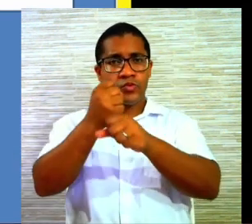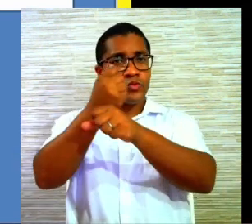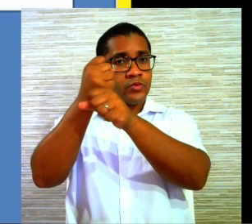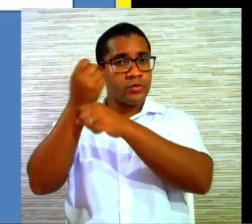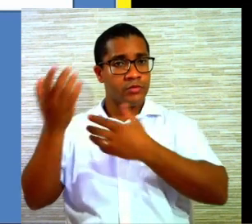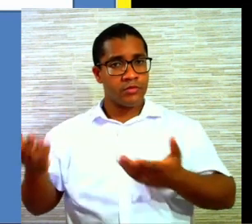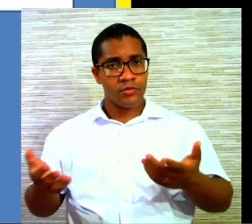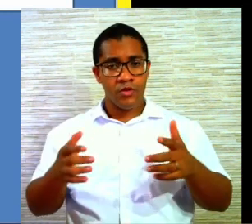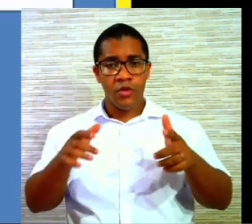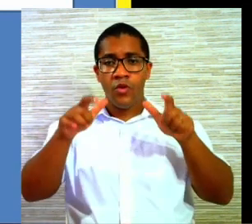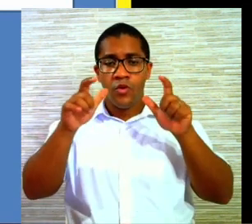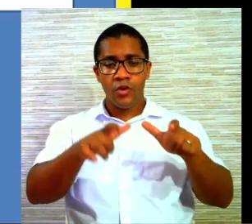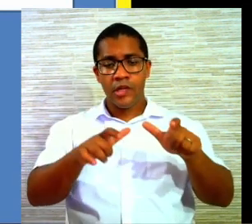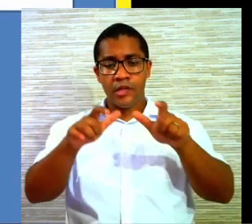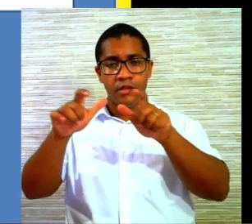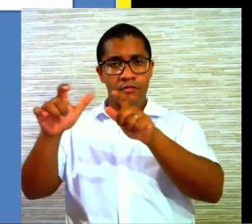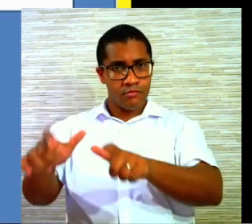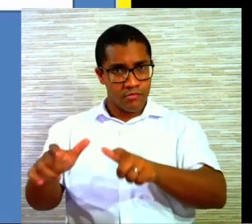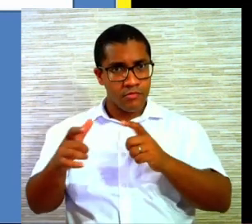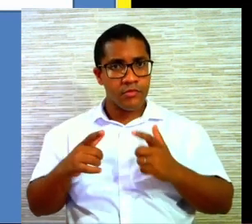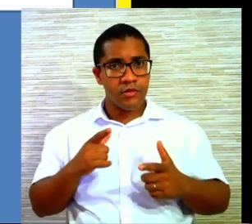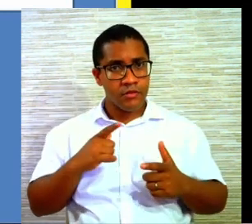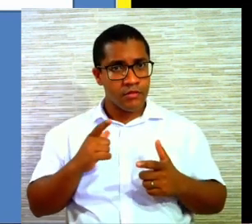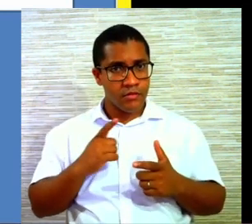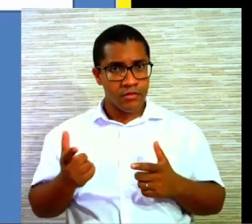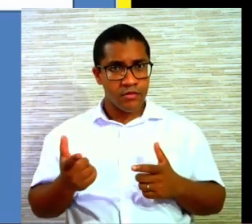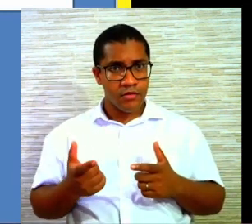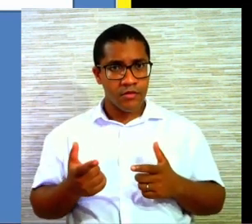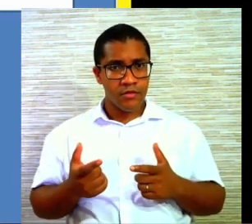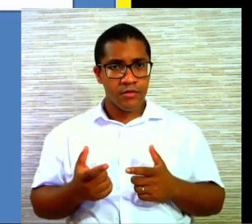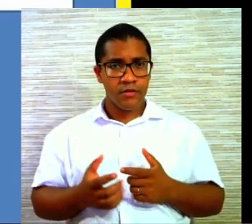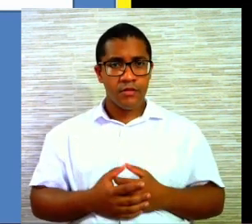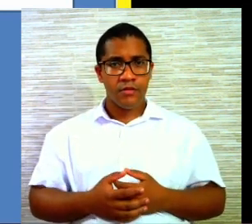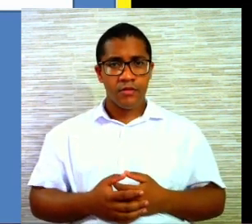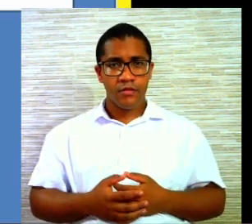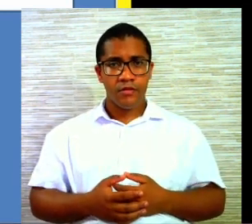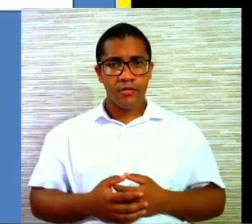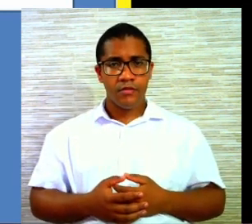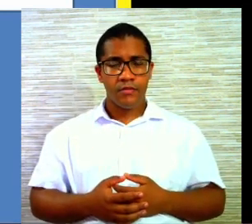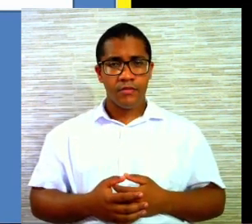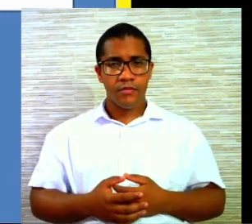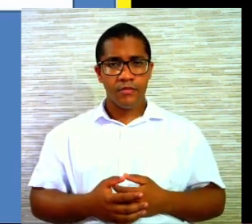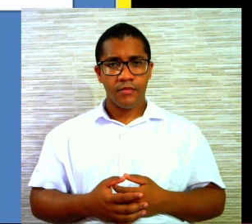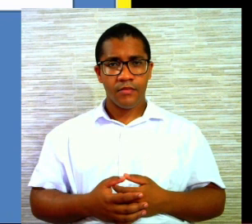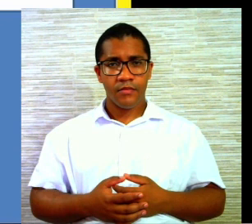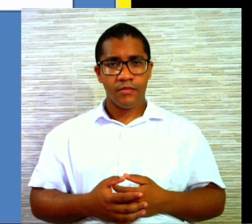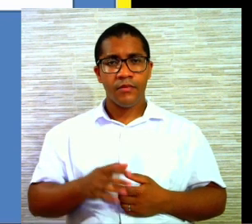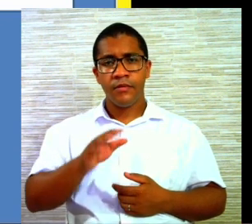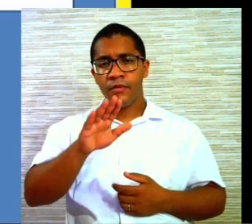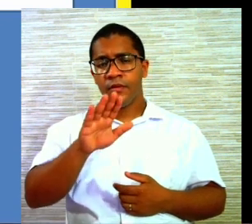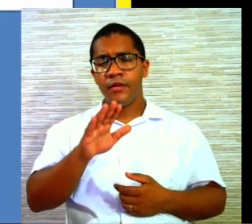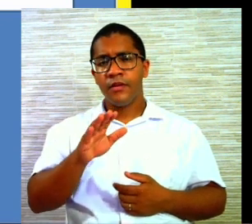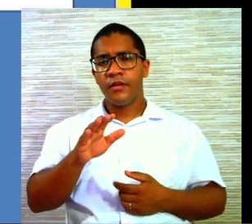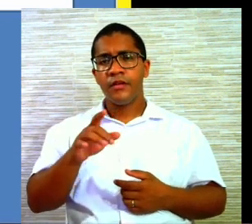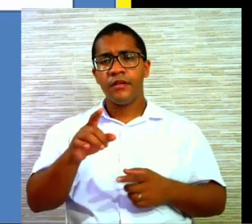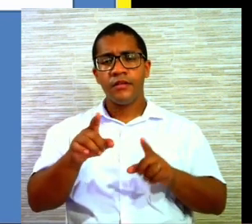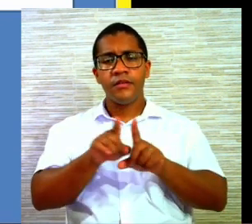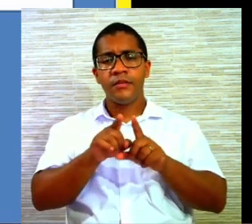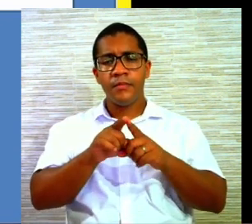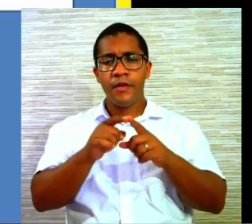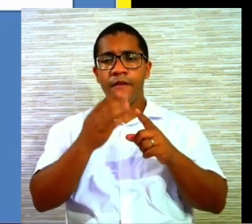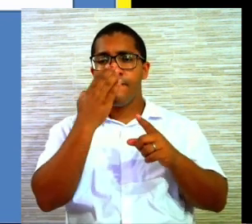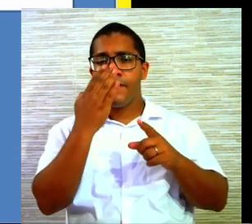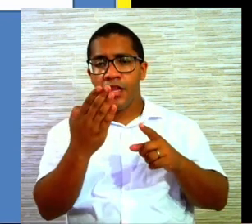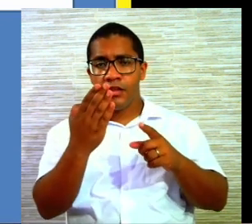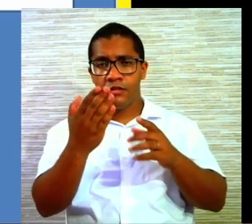os espaços em que acontece. Exemplo, o que está em primeiro plano, mais à frente,